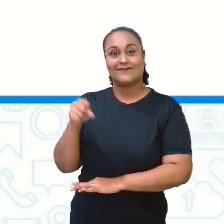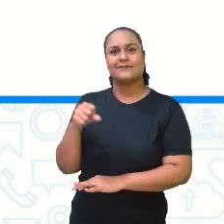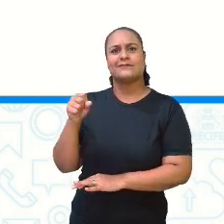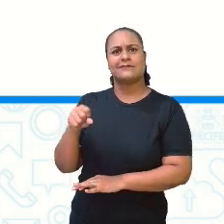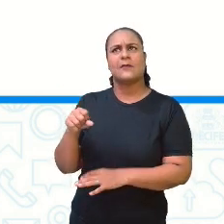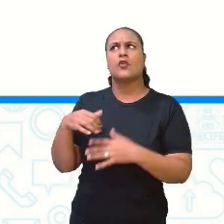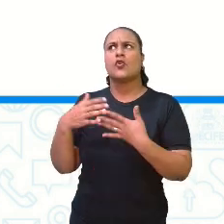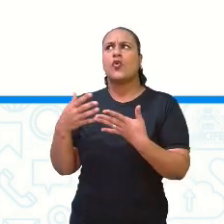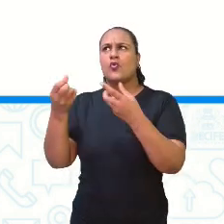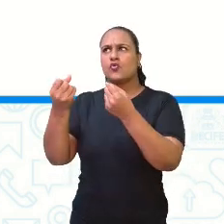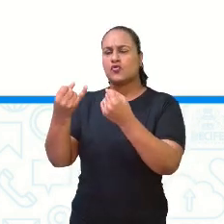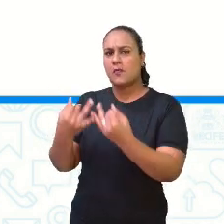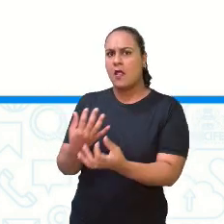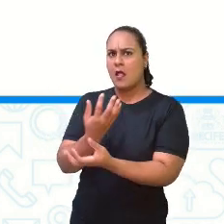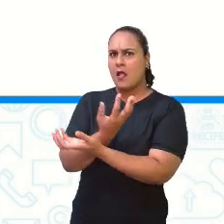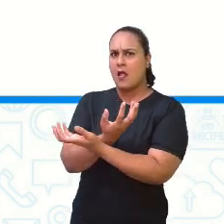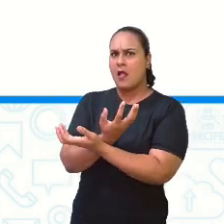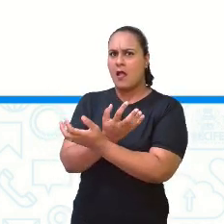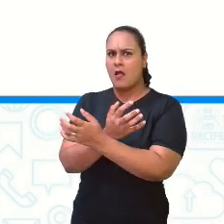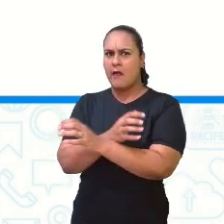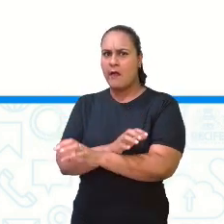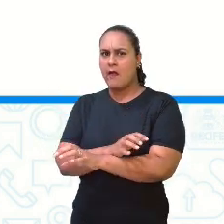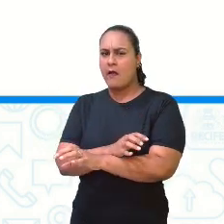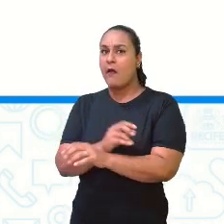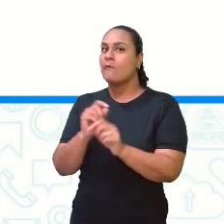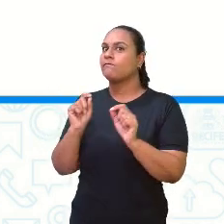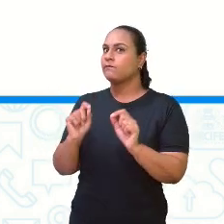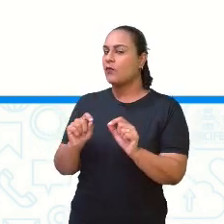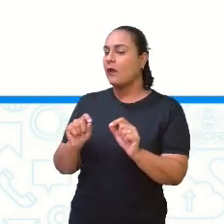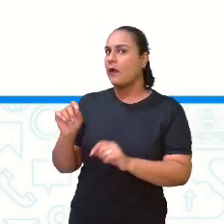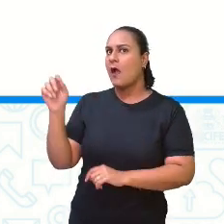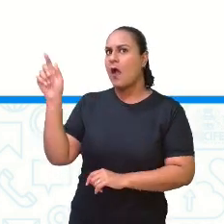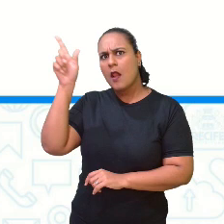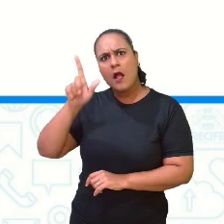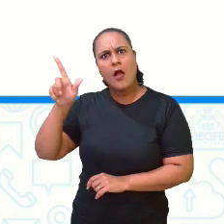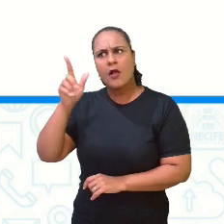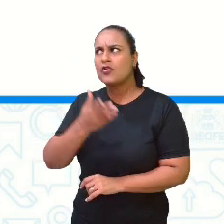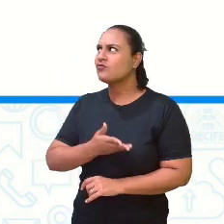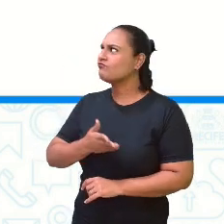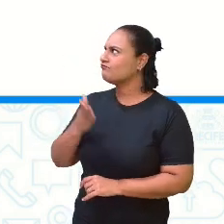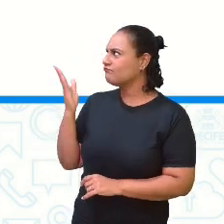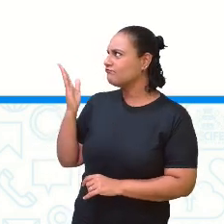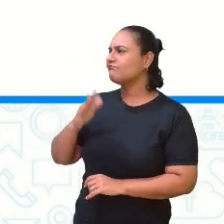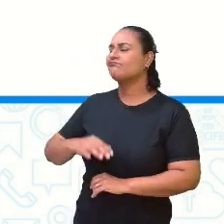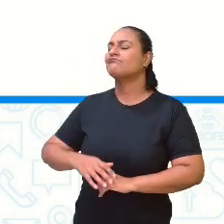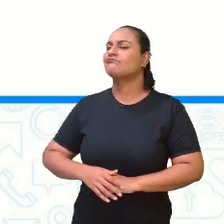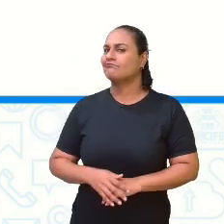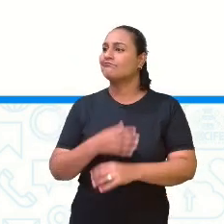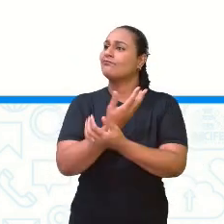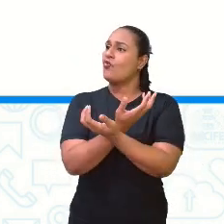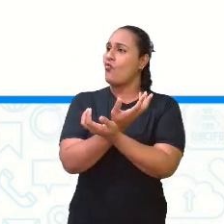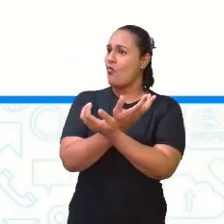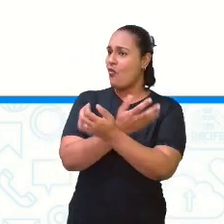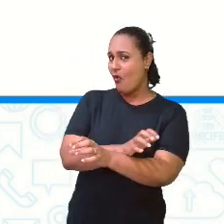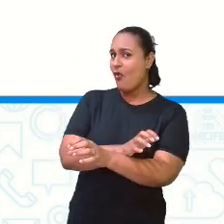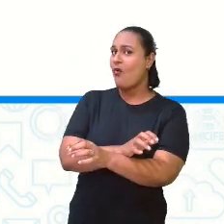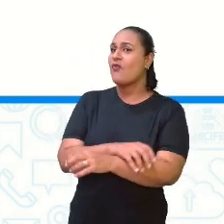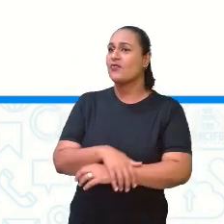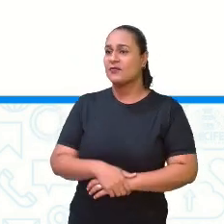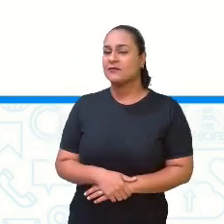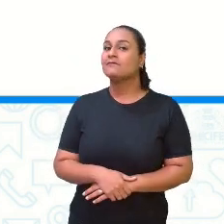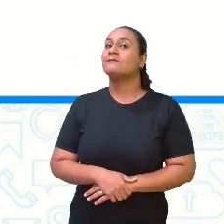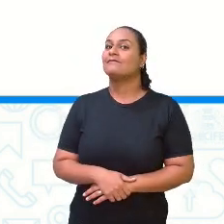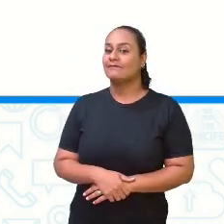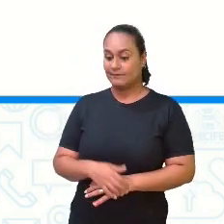Quando eu falo de esqueleto, é óbvio que eu estou falando dos ossos, os ossos